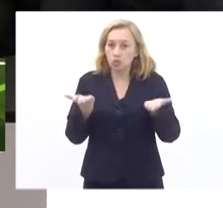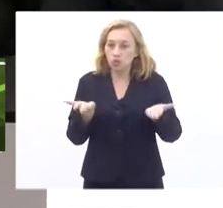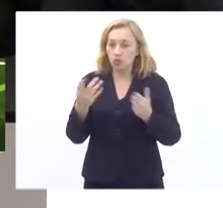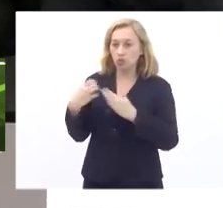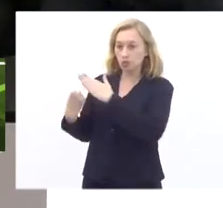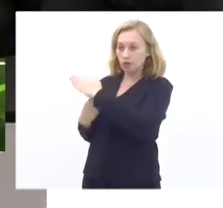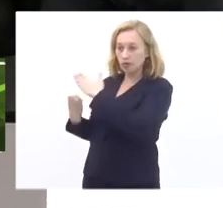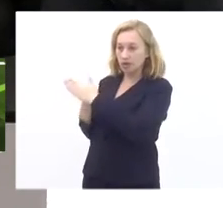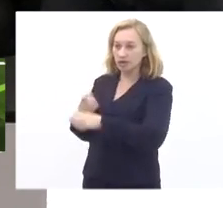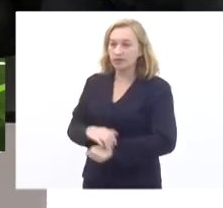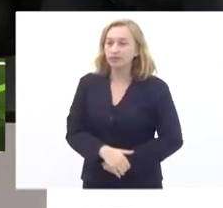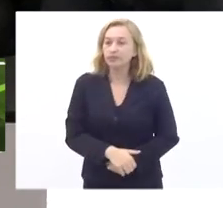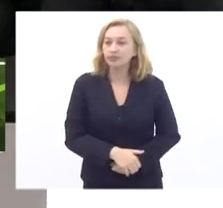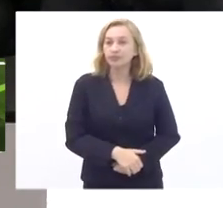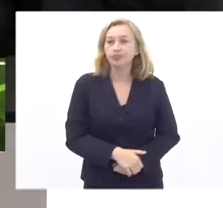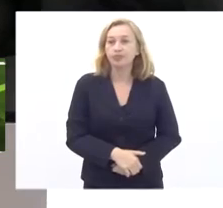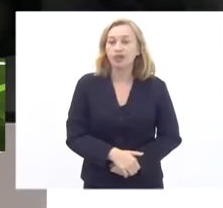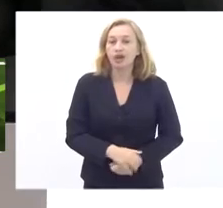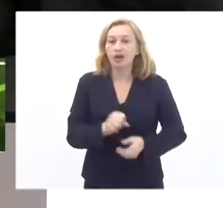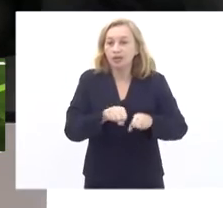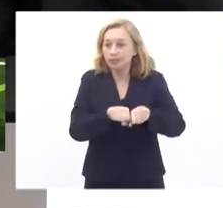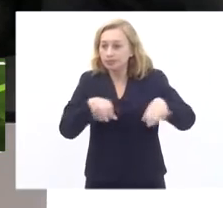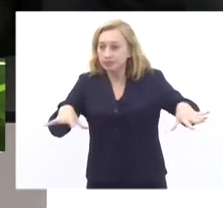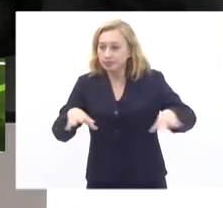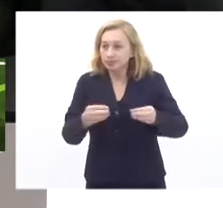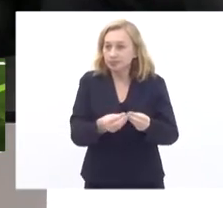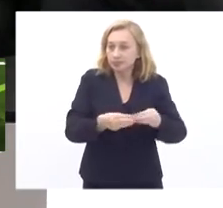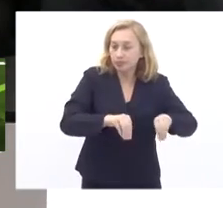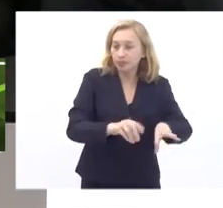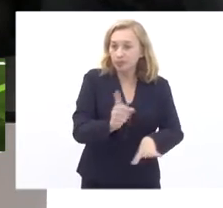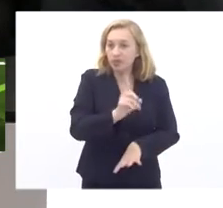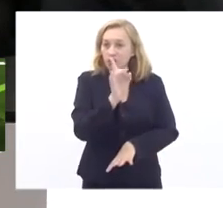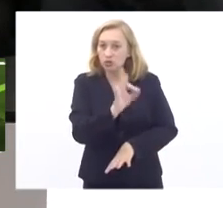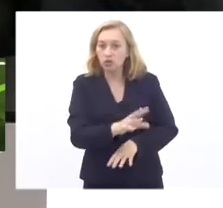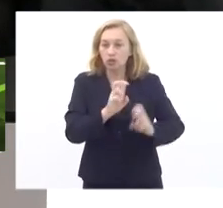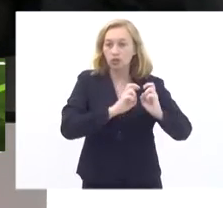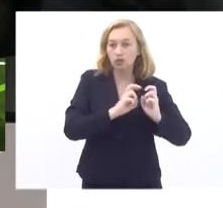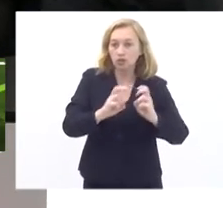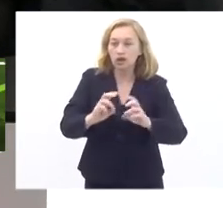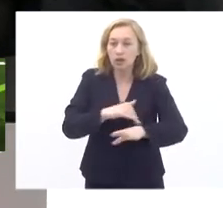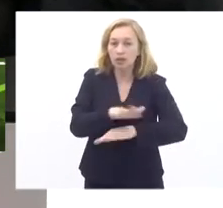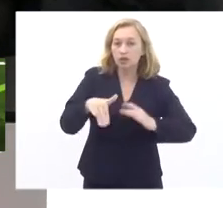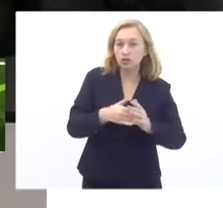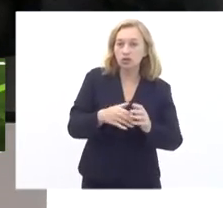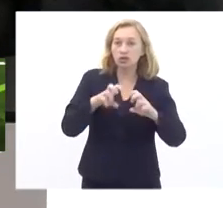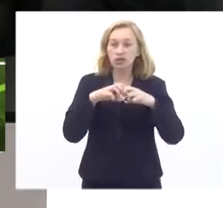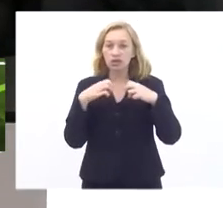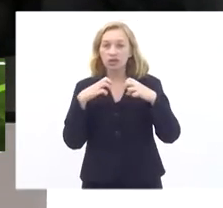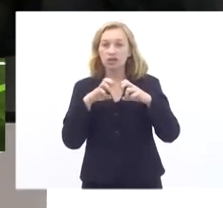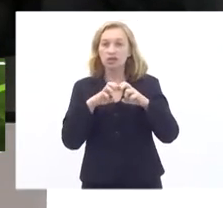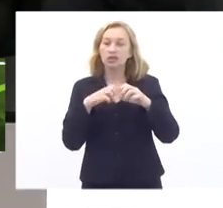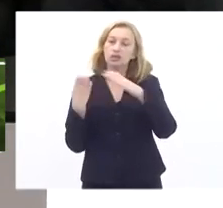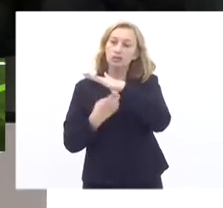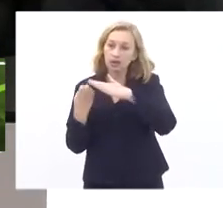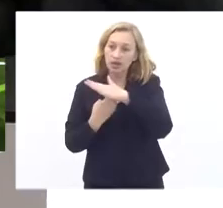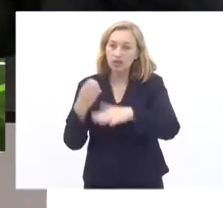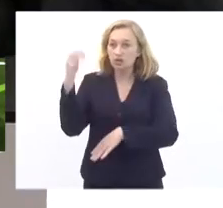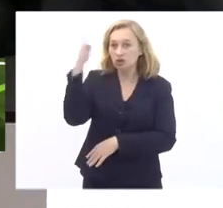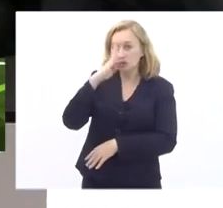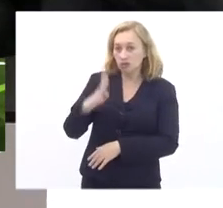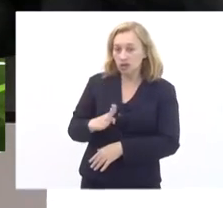concessionária. A pandemia afetou não só a Supervia, mas todas as empresas no Rio de Janeiro, no Brasil e no